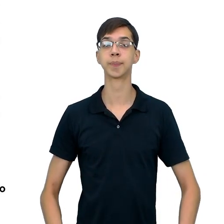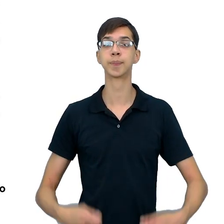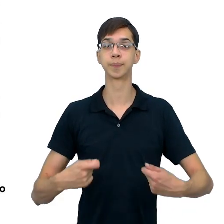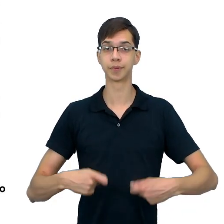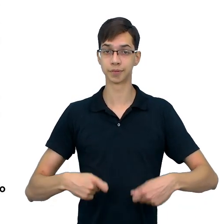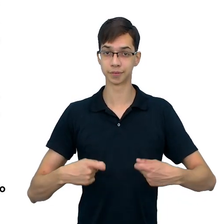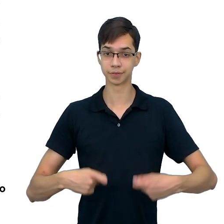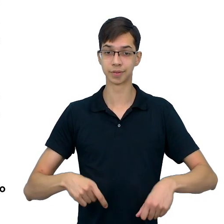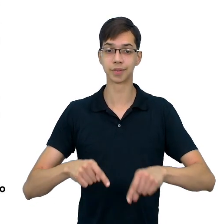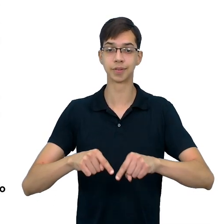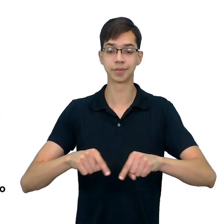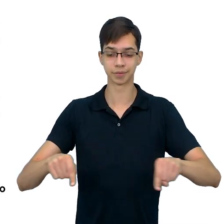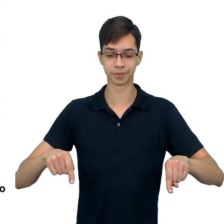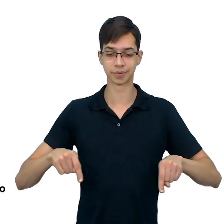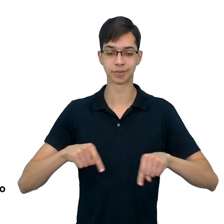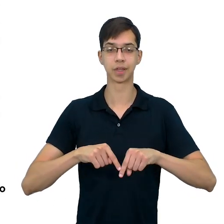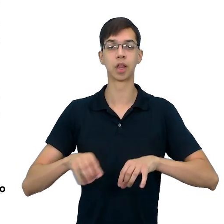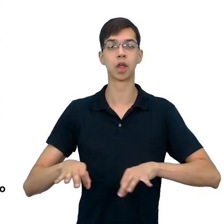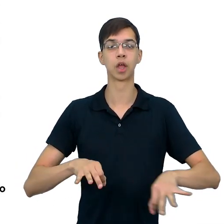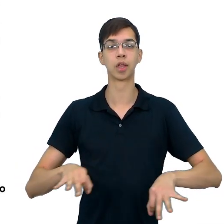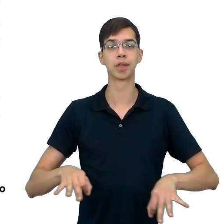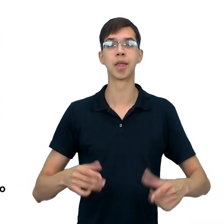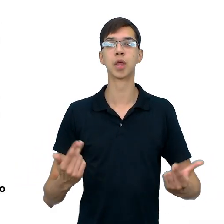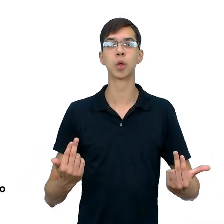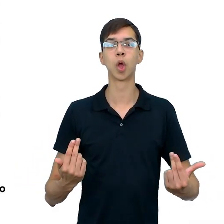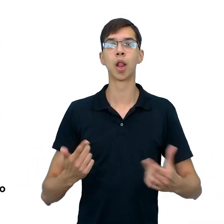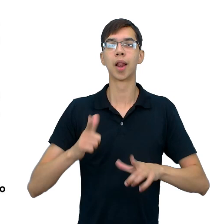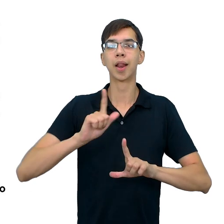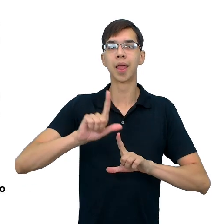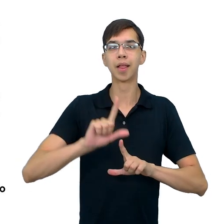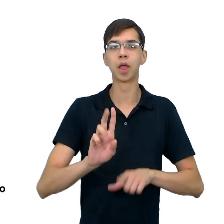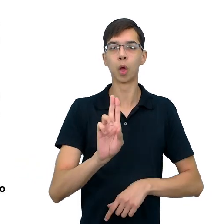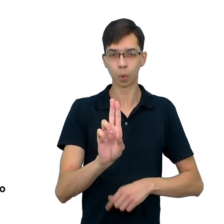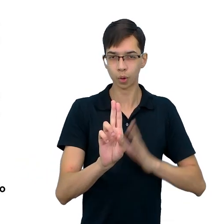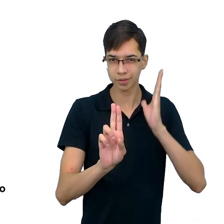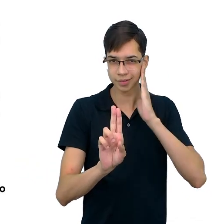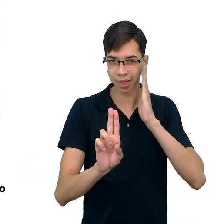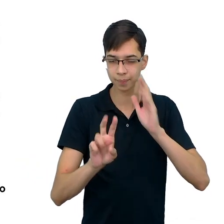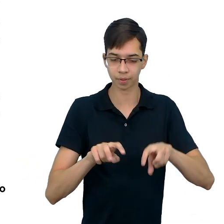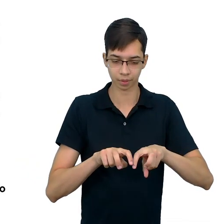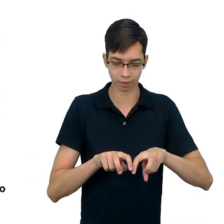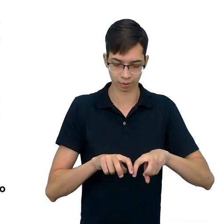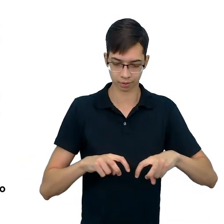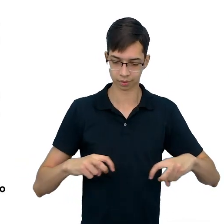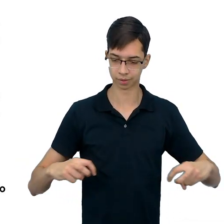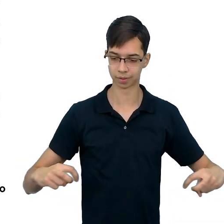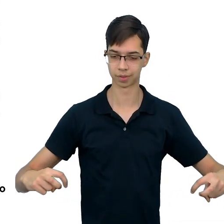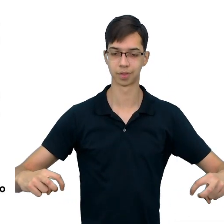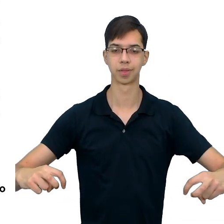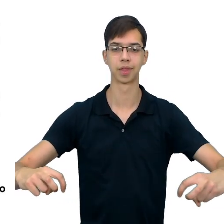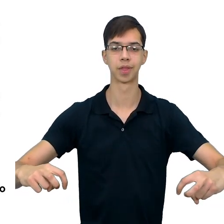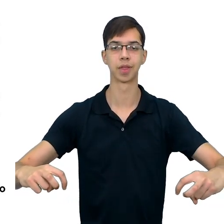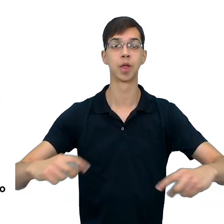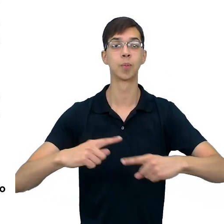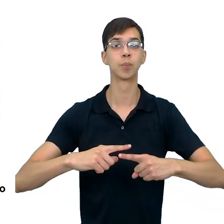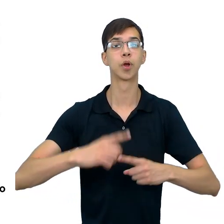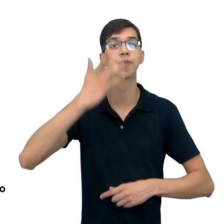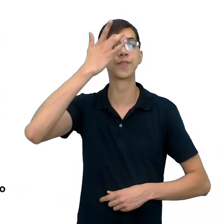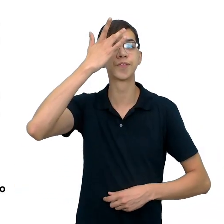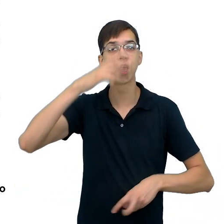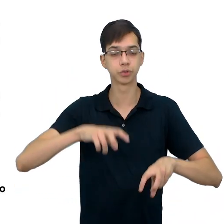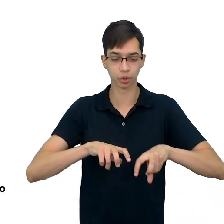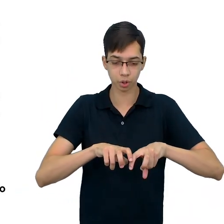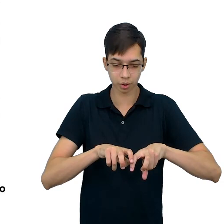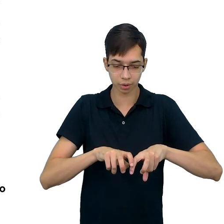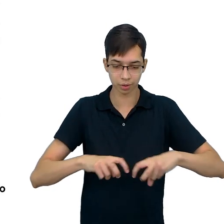em forma de né, de maneira a facilitar o diálogo entre os estudantes, a troca, né, a socialização